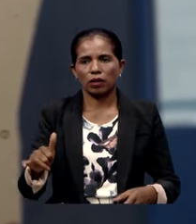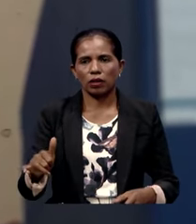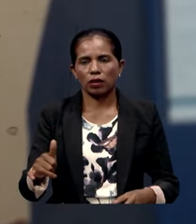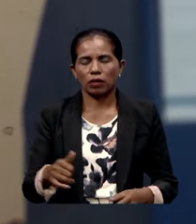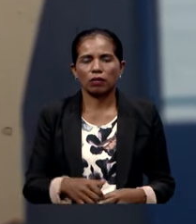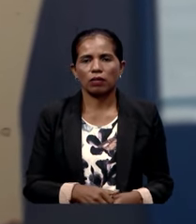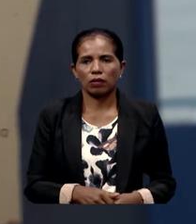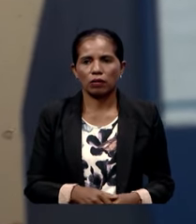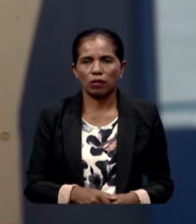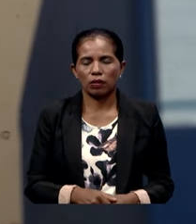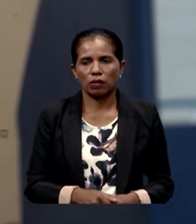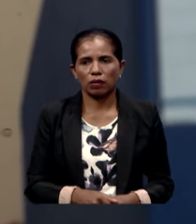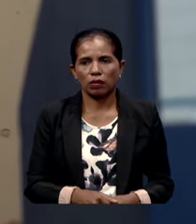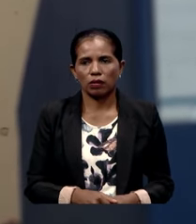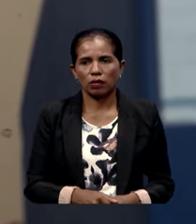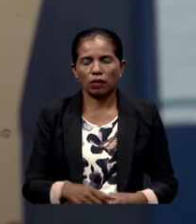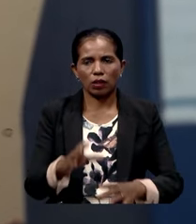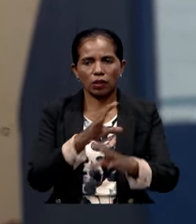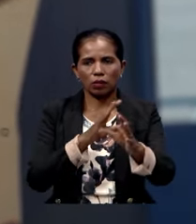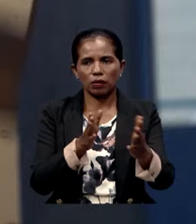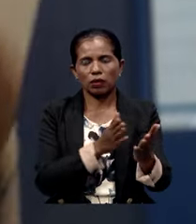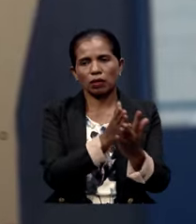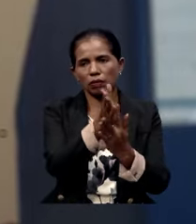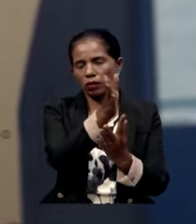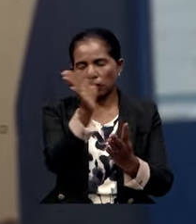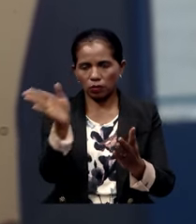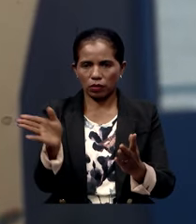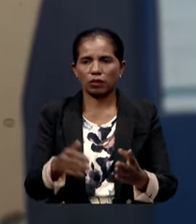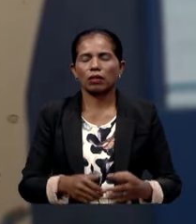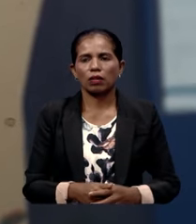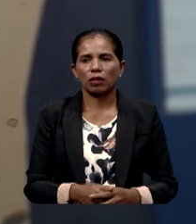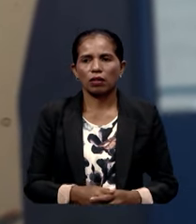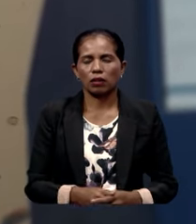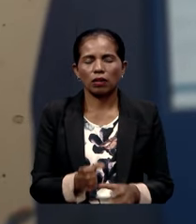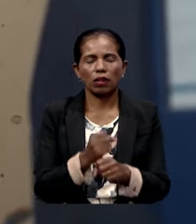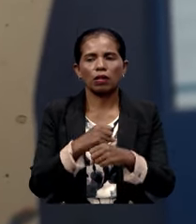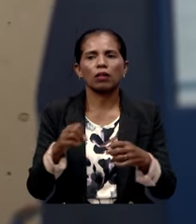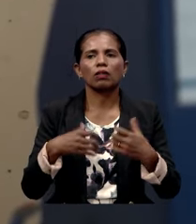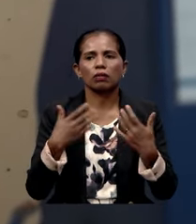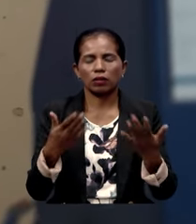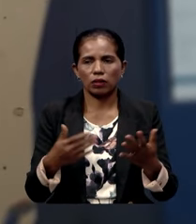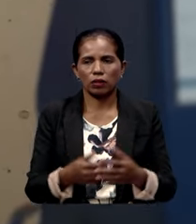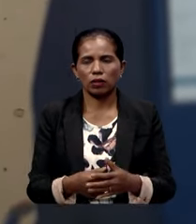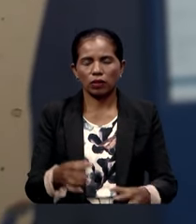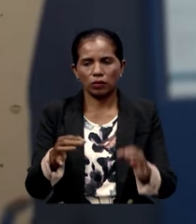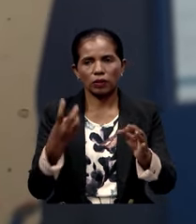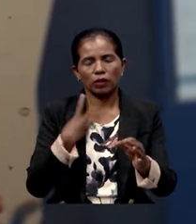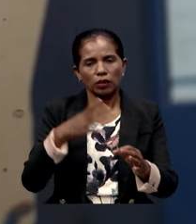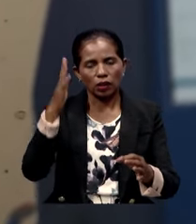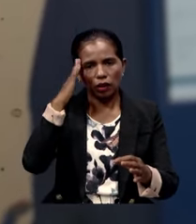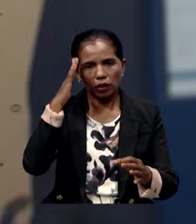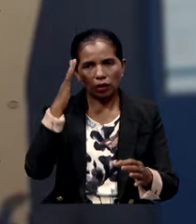itu. Kereta mai mos tak mau sini saya bab, kita tahu za. Saya ita tene den katak